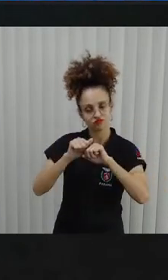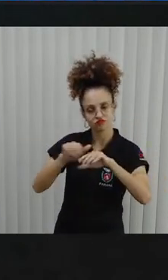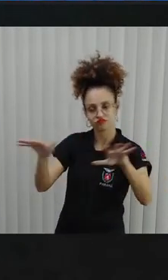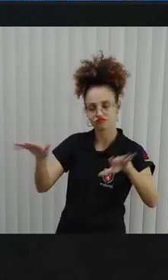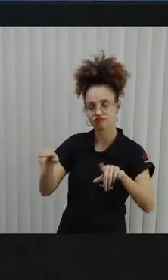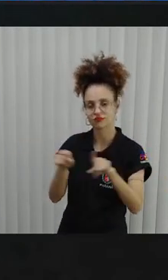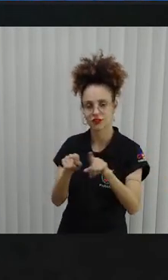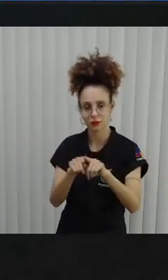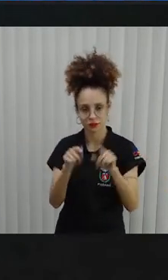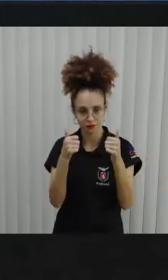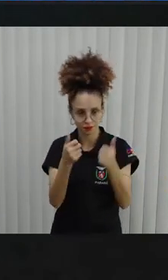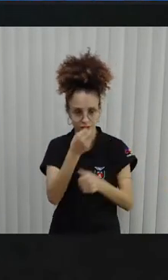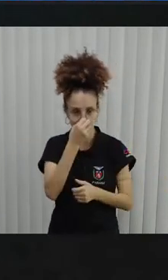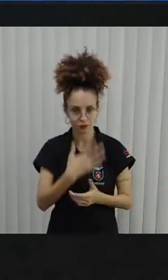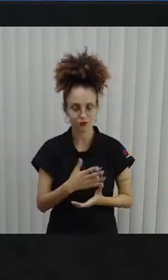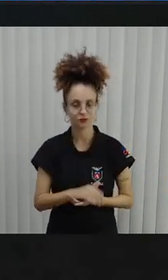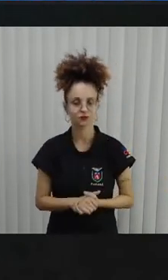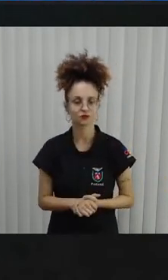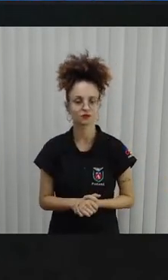galera também, tá bom?